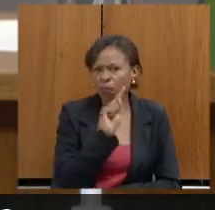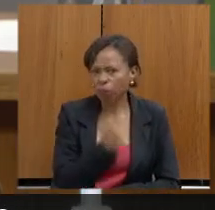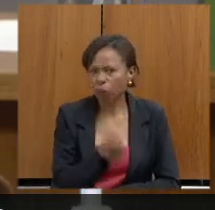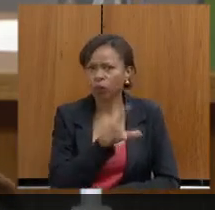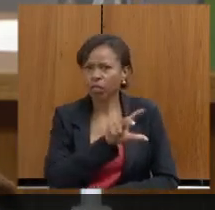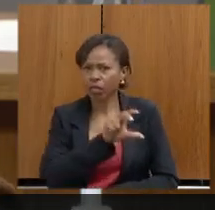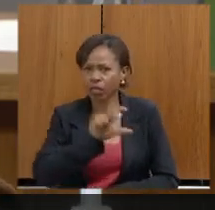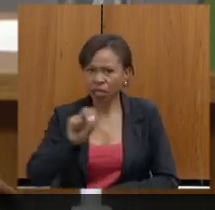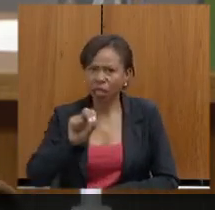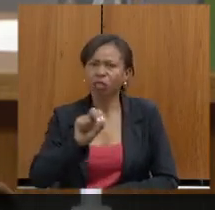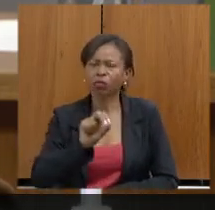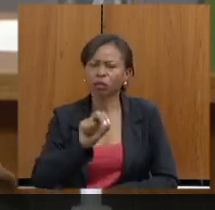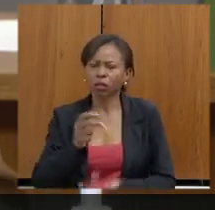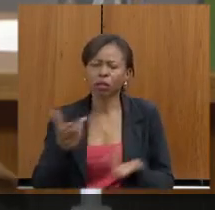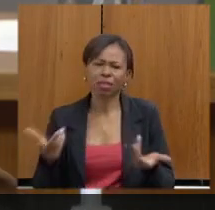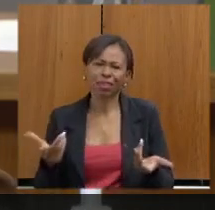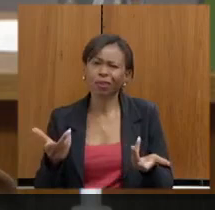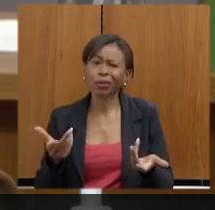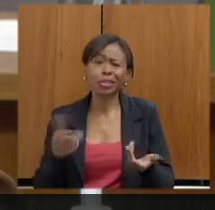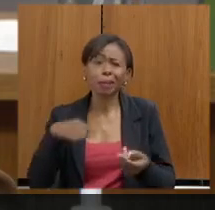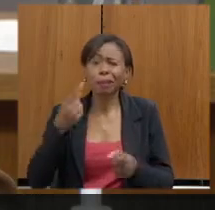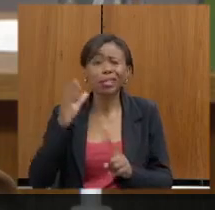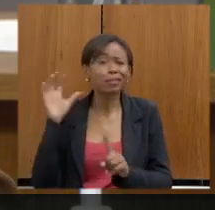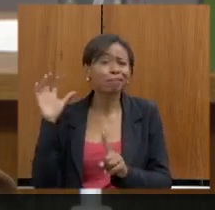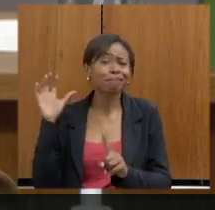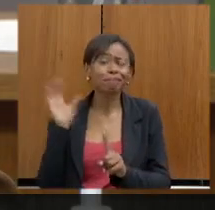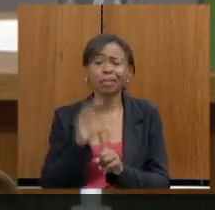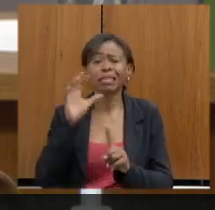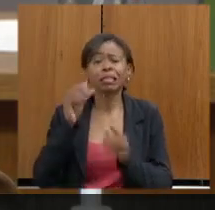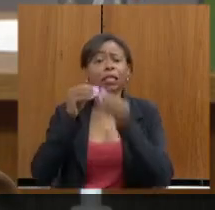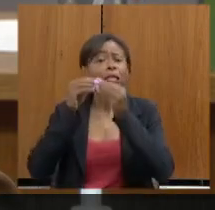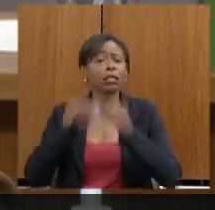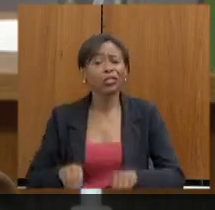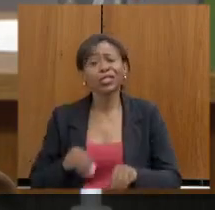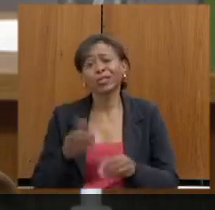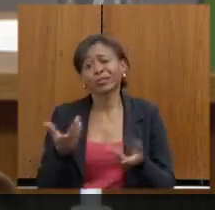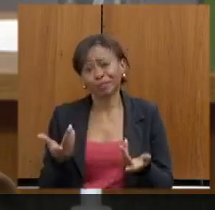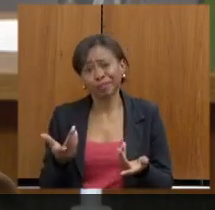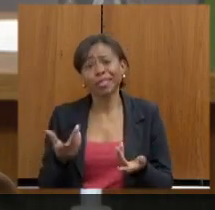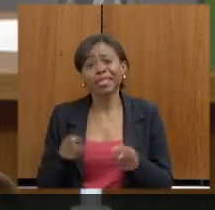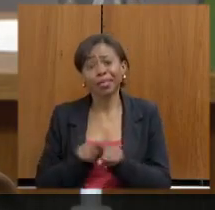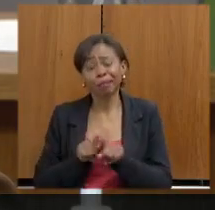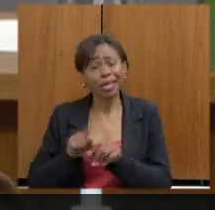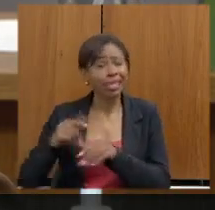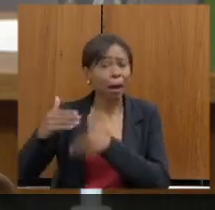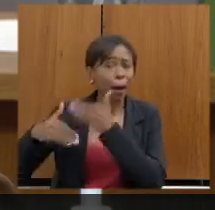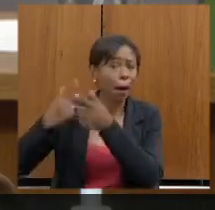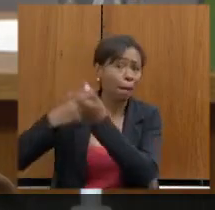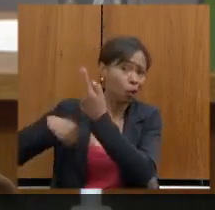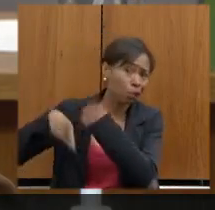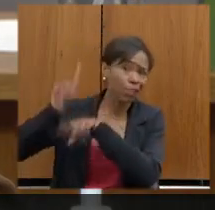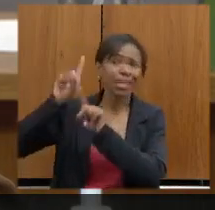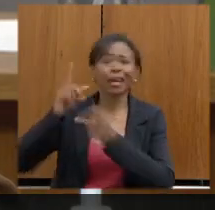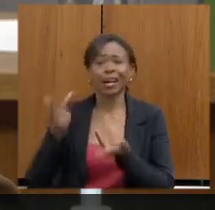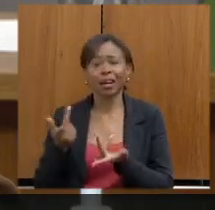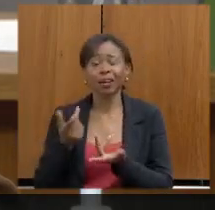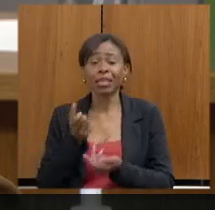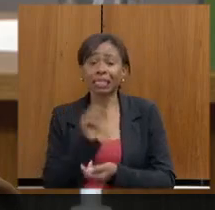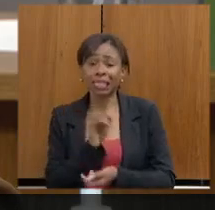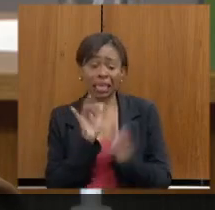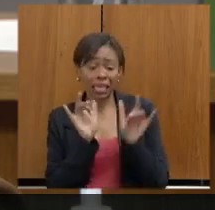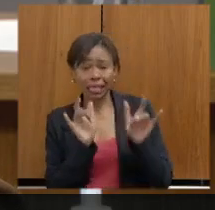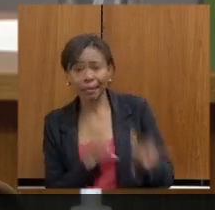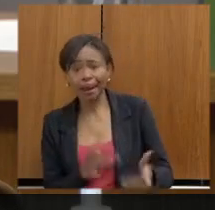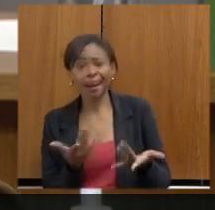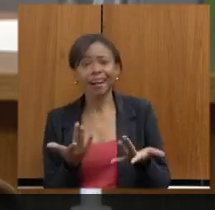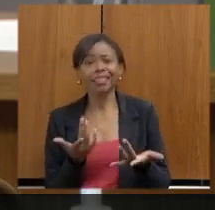muito maior né isso depois impacta até nas promoções da locação desses militares depois quando ele sai também de uma